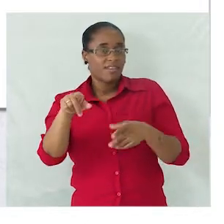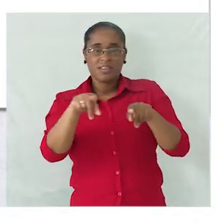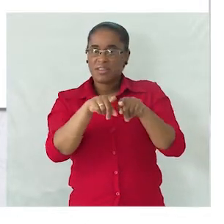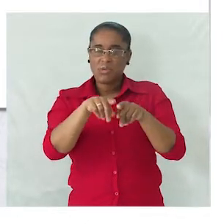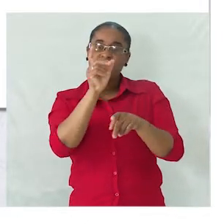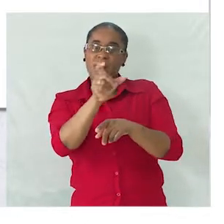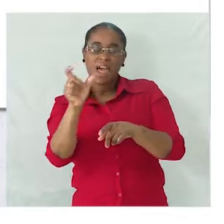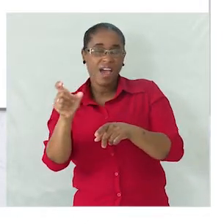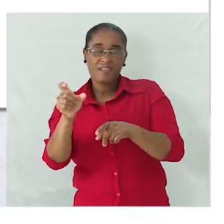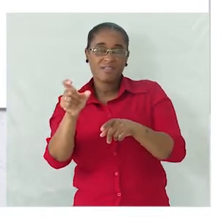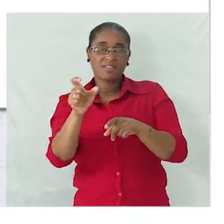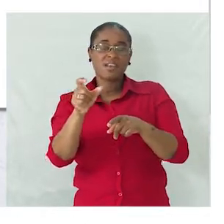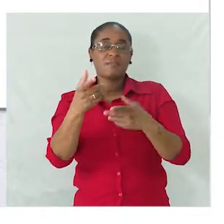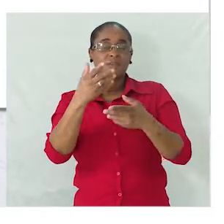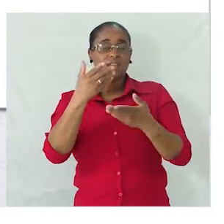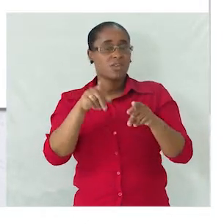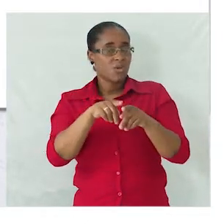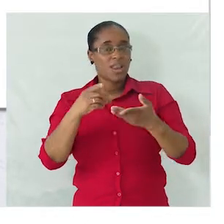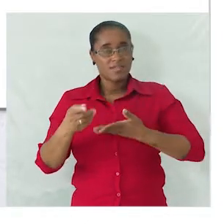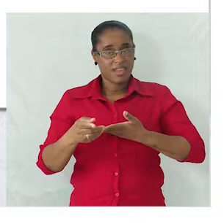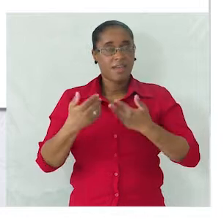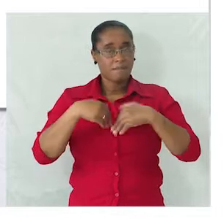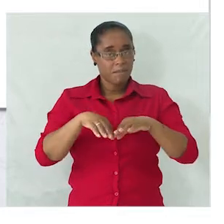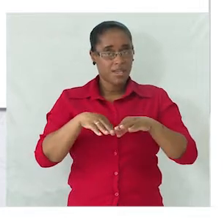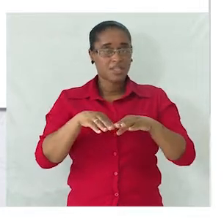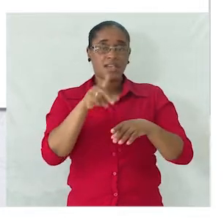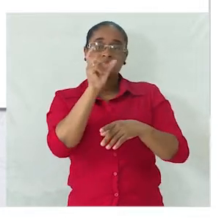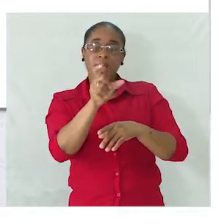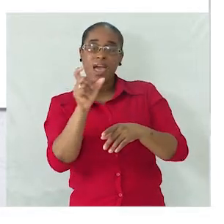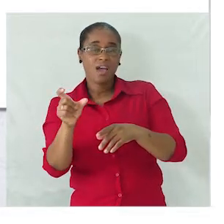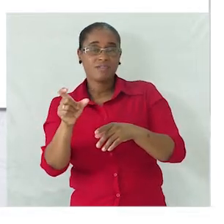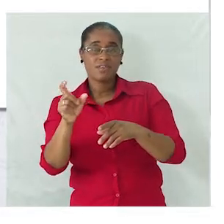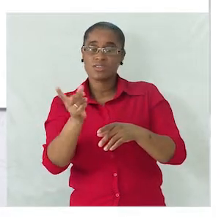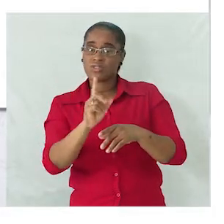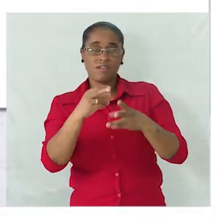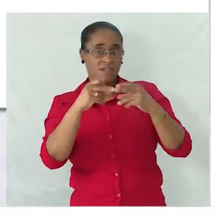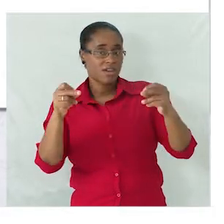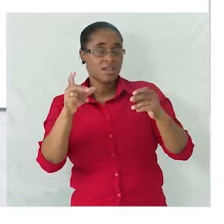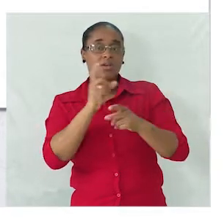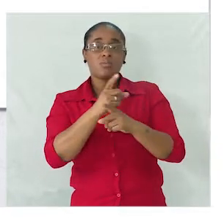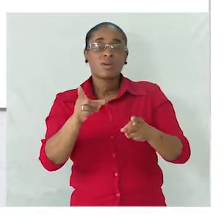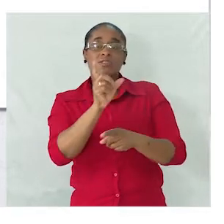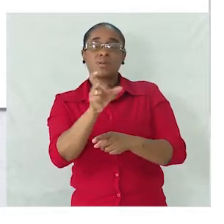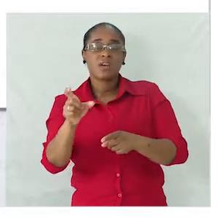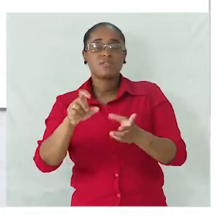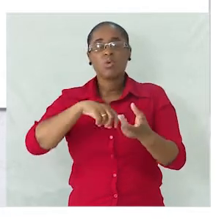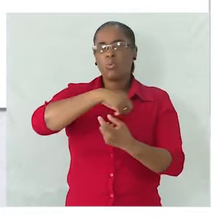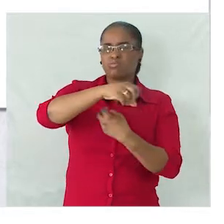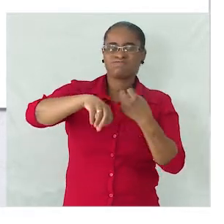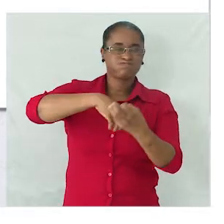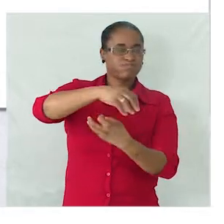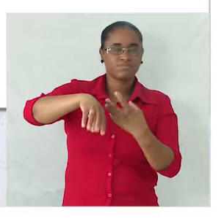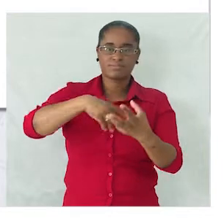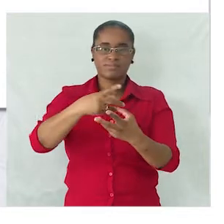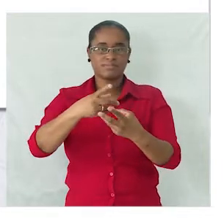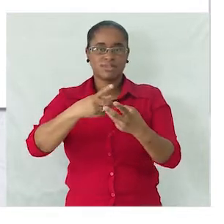mesmas palavras que a linha D, não é uma frase porque as palavras não estão organizadas de forma a formar aquele sentido